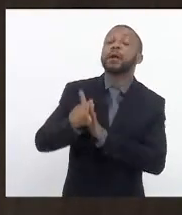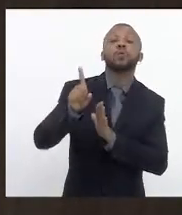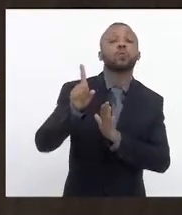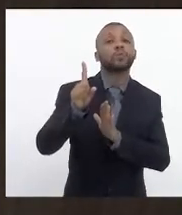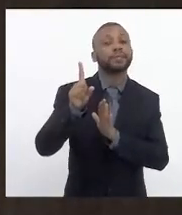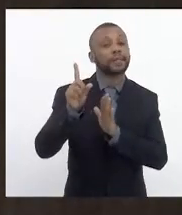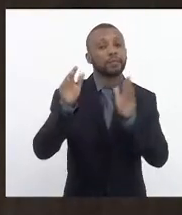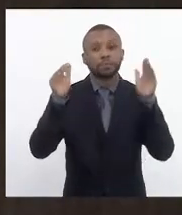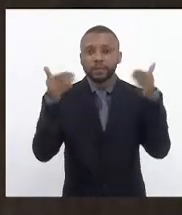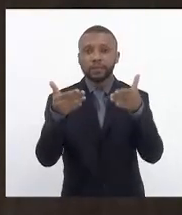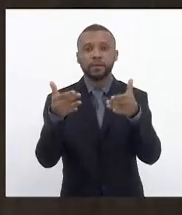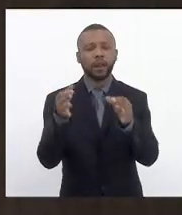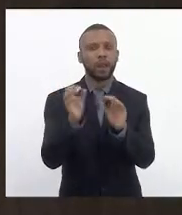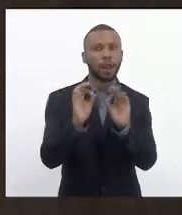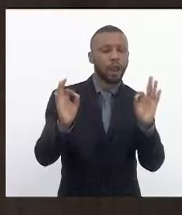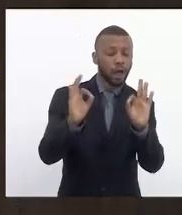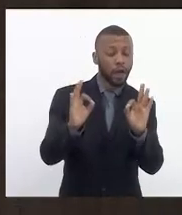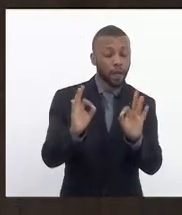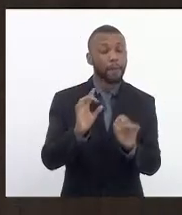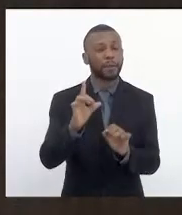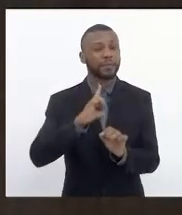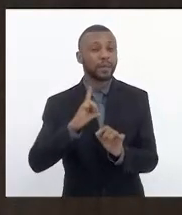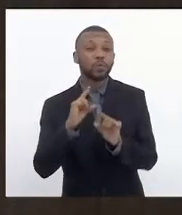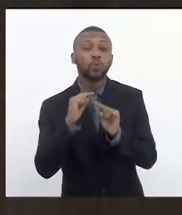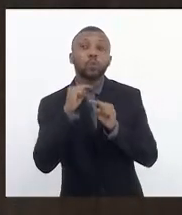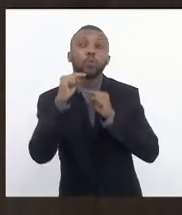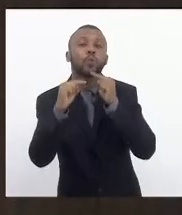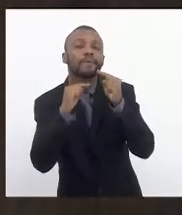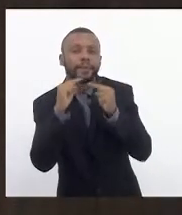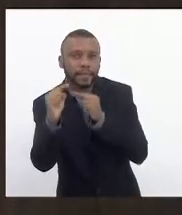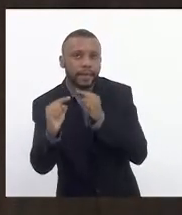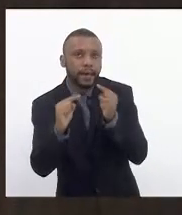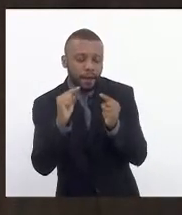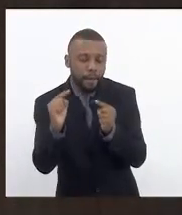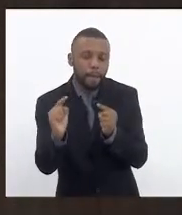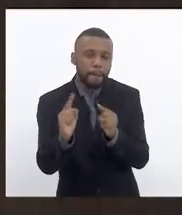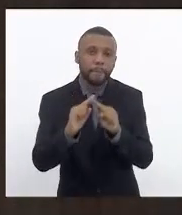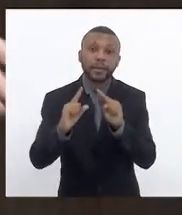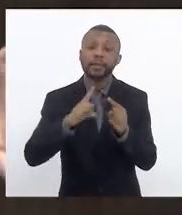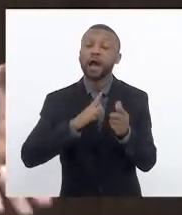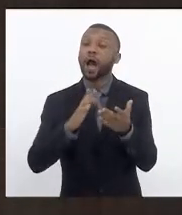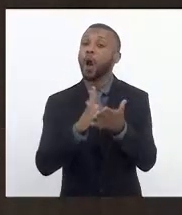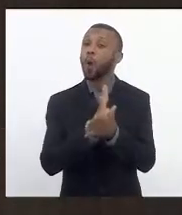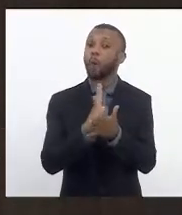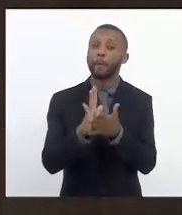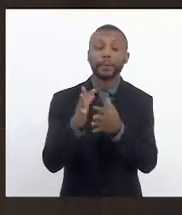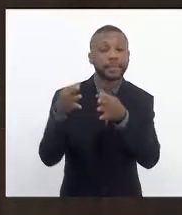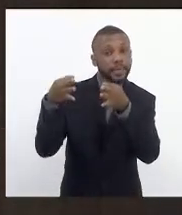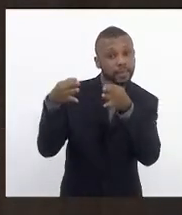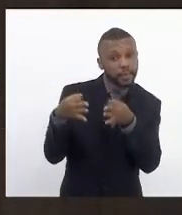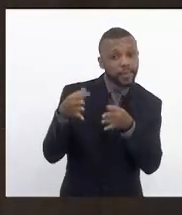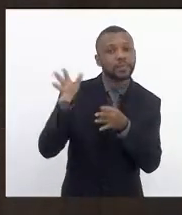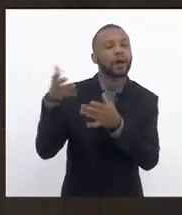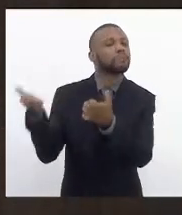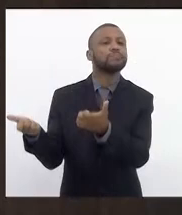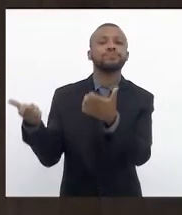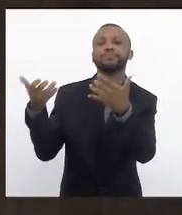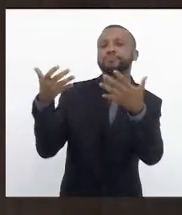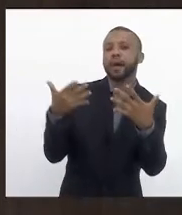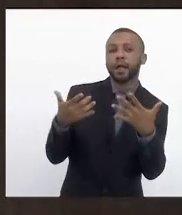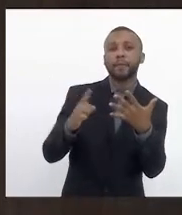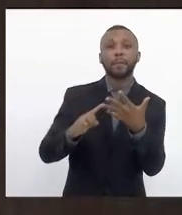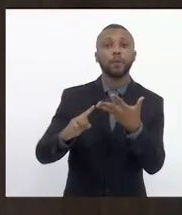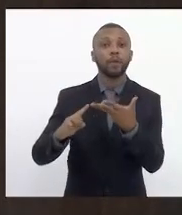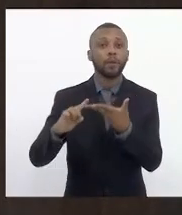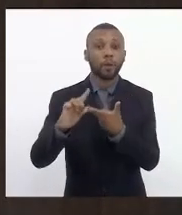não porque eu não tenho dúvidas é mas algumas certezas já me foram dadas até